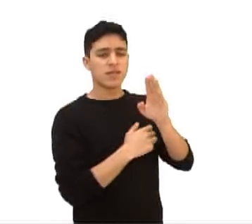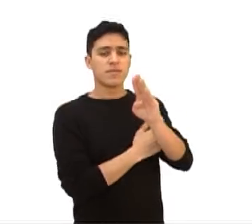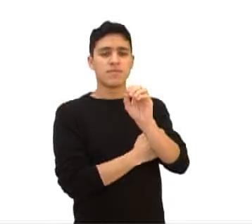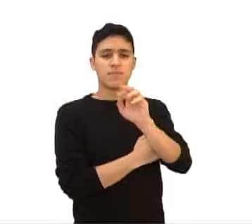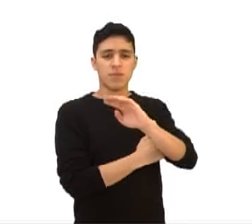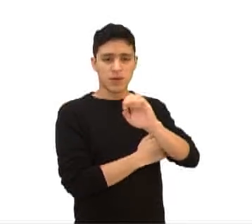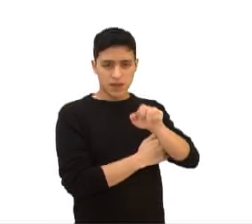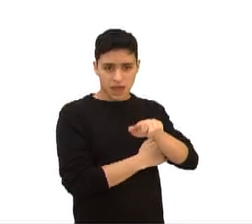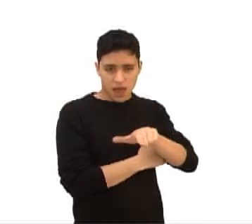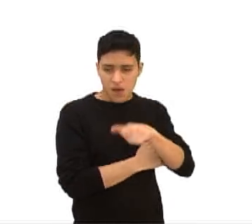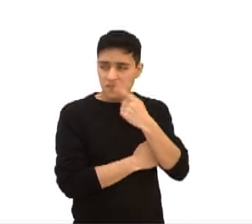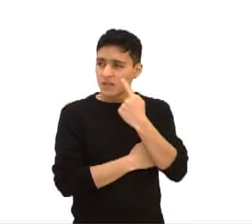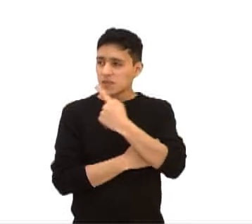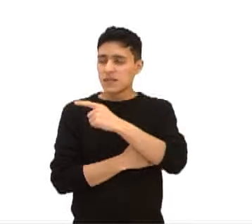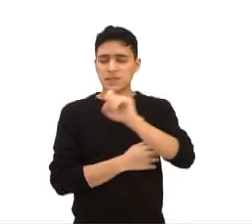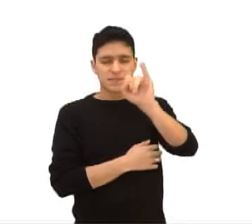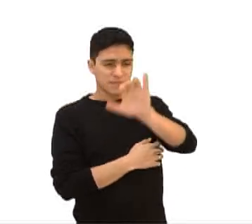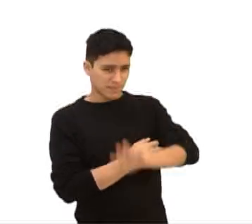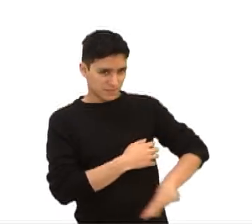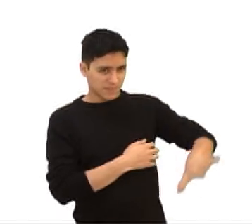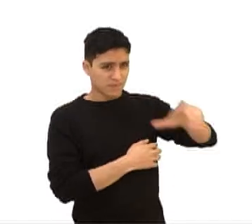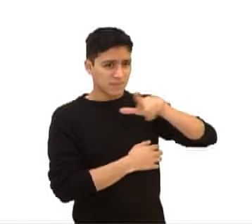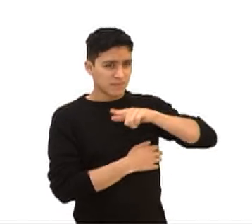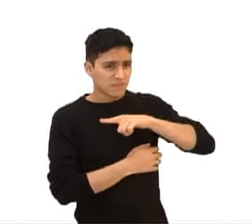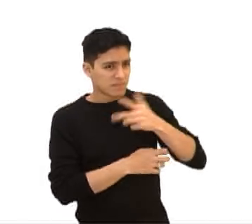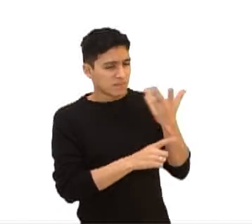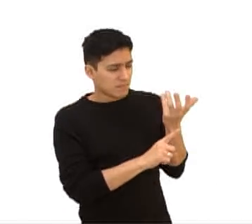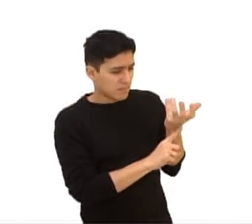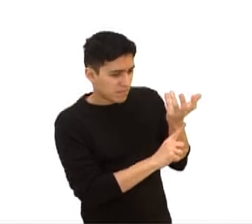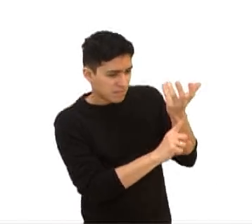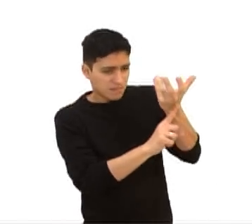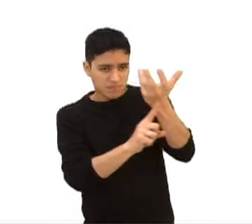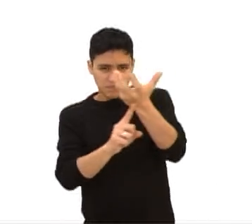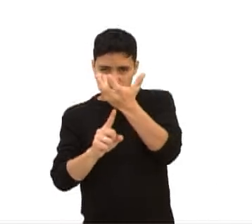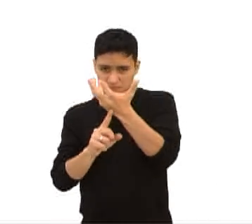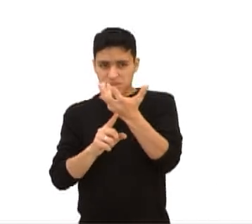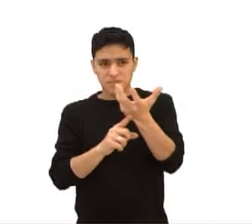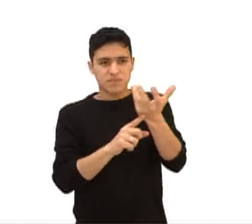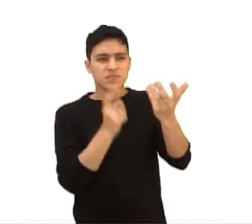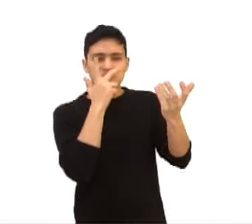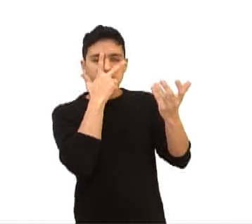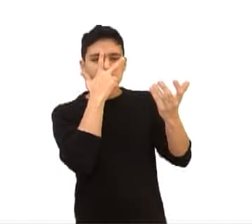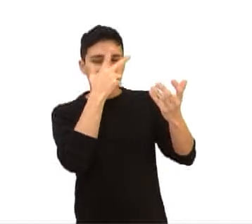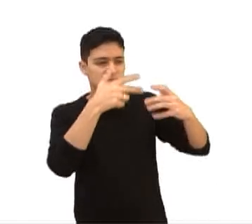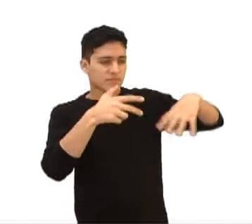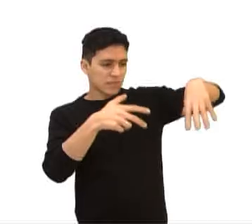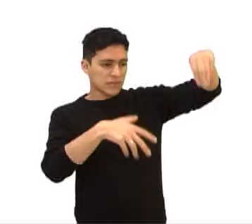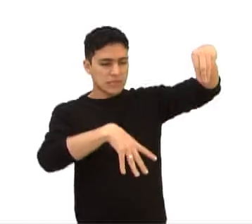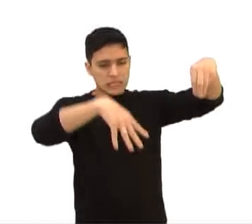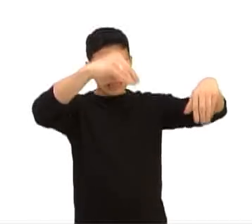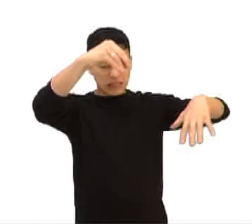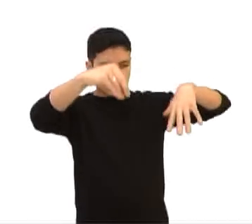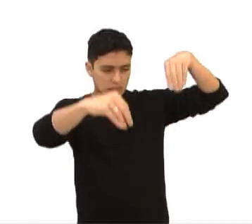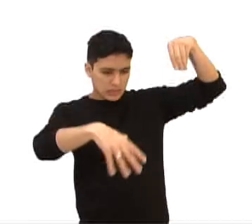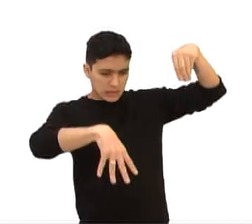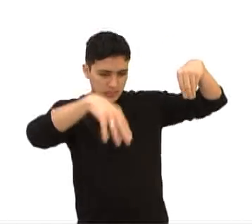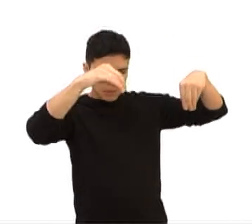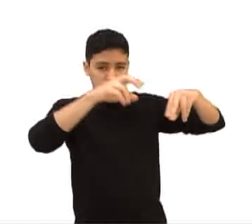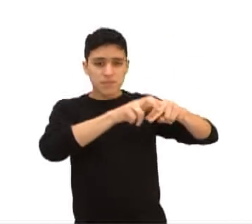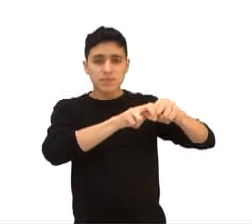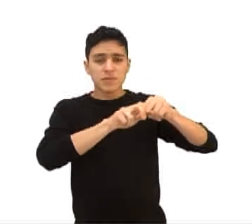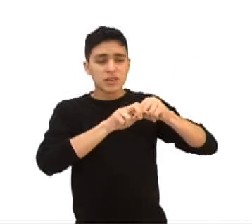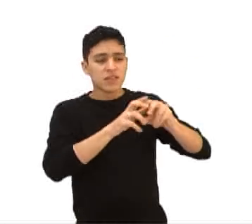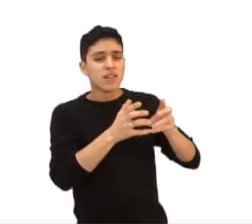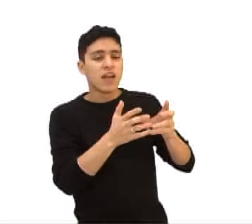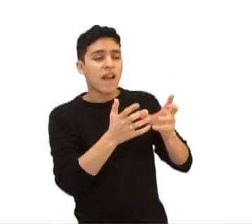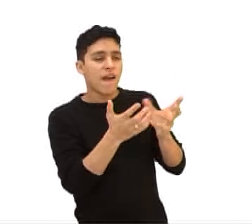imagem aqui, nós estamos vendo aqui algumas árvores coníferas em formato de cone, tá? Então, por isso que a floresta